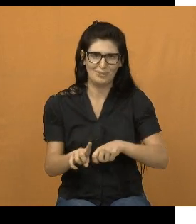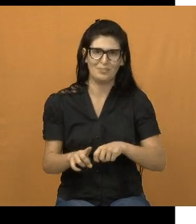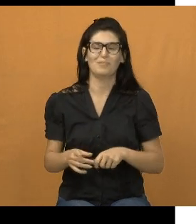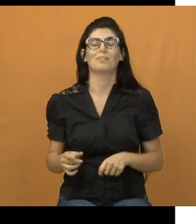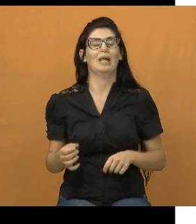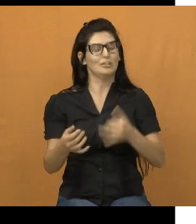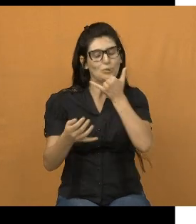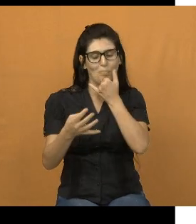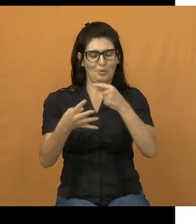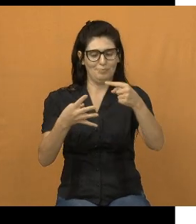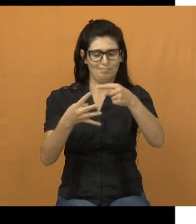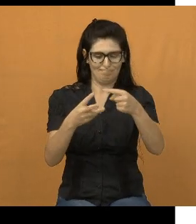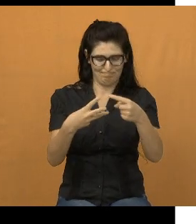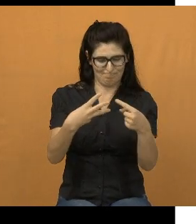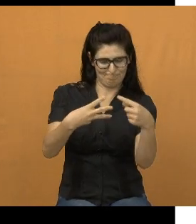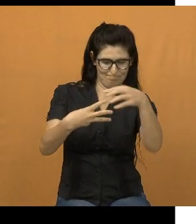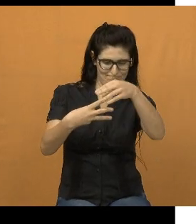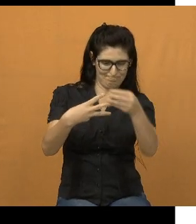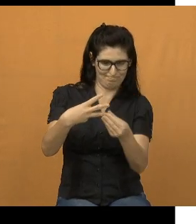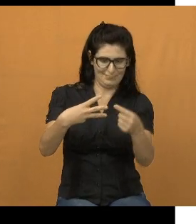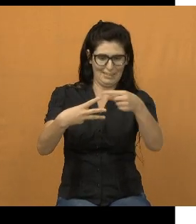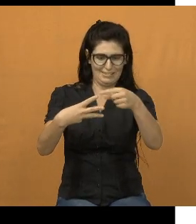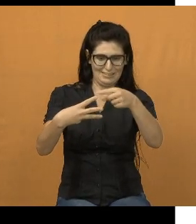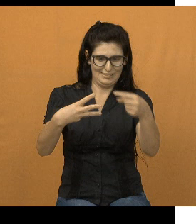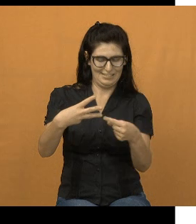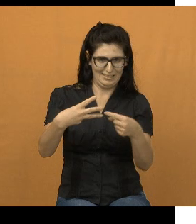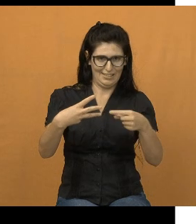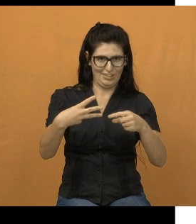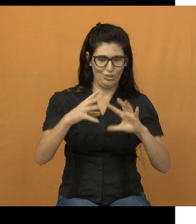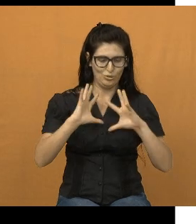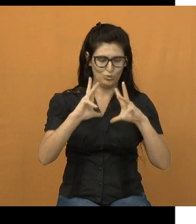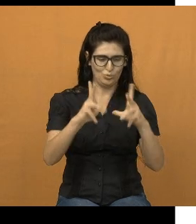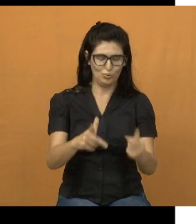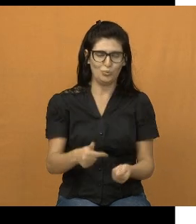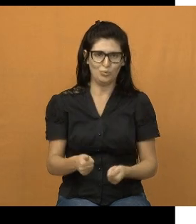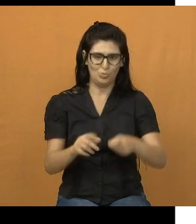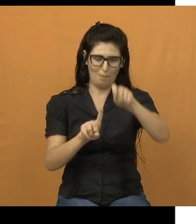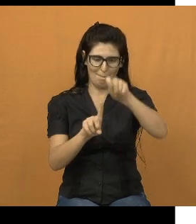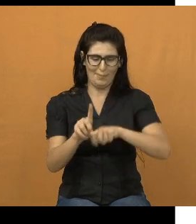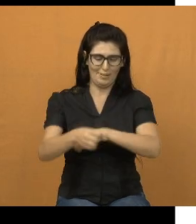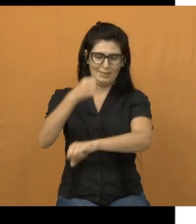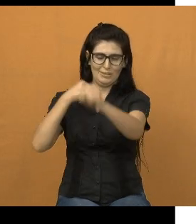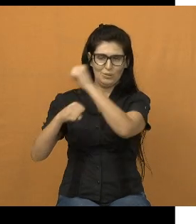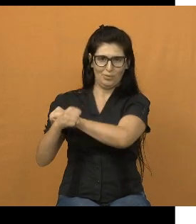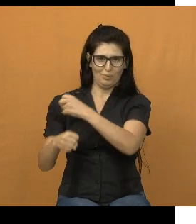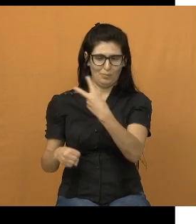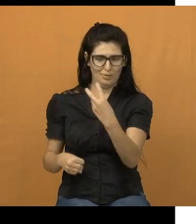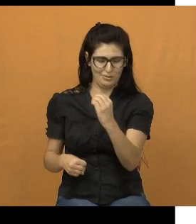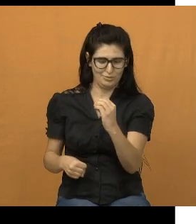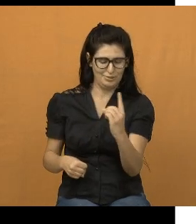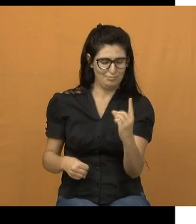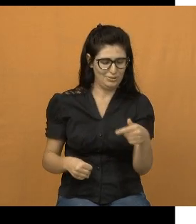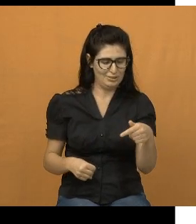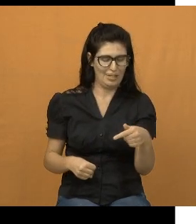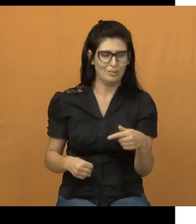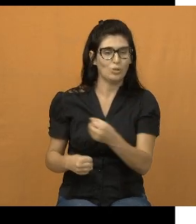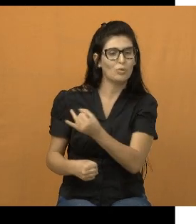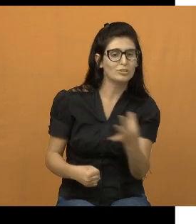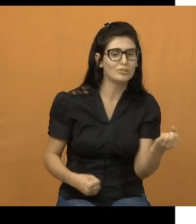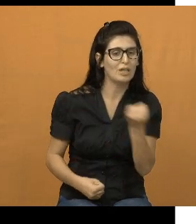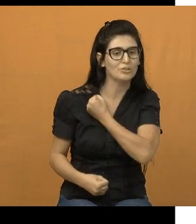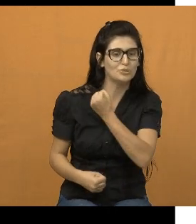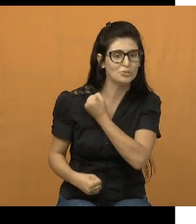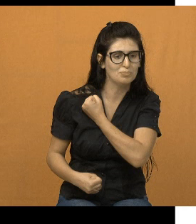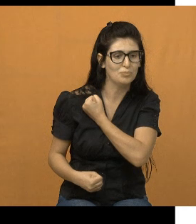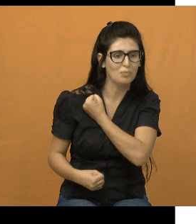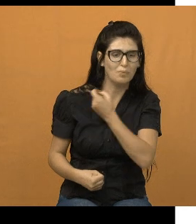167.196 vacinas aplicadas. Vale ressaltar que essa concentração maior acontece no primeiro e